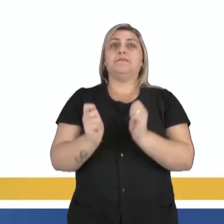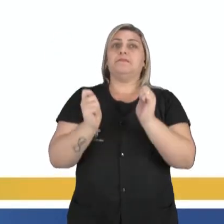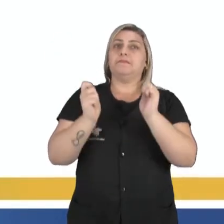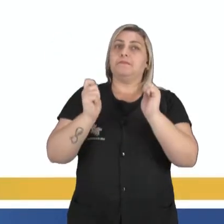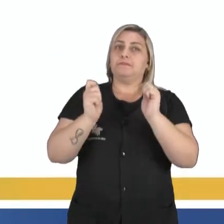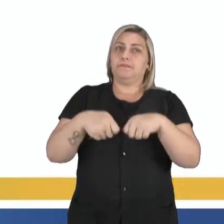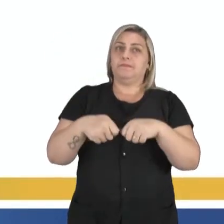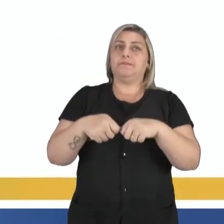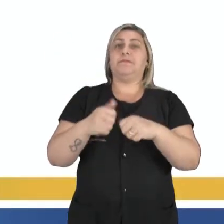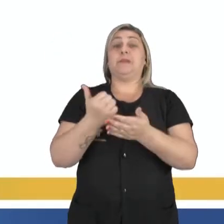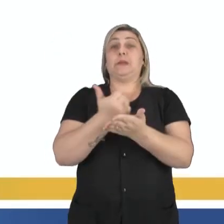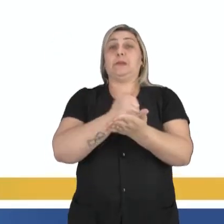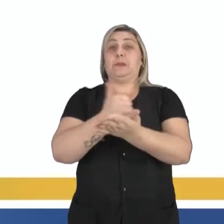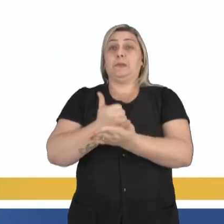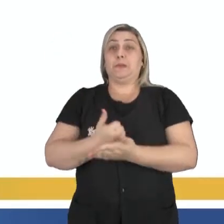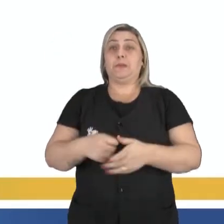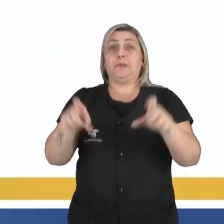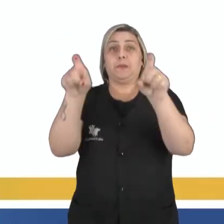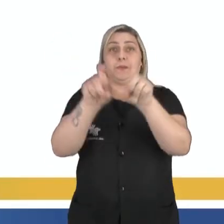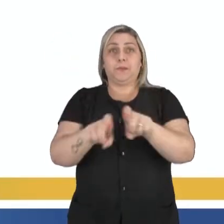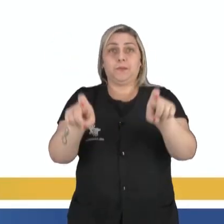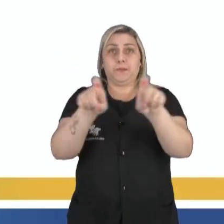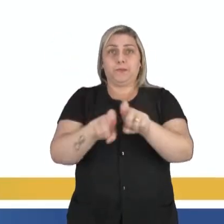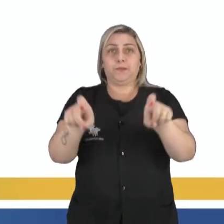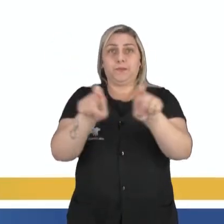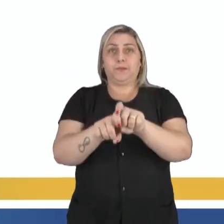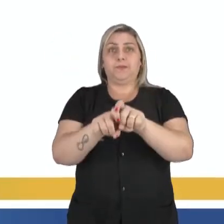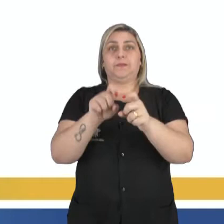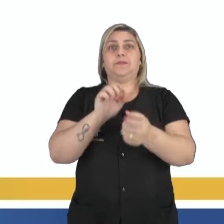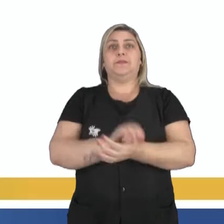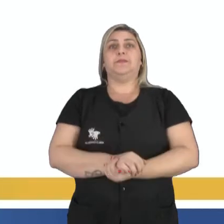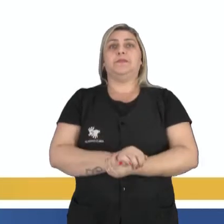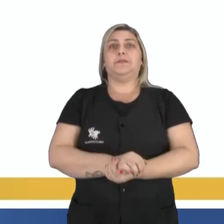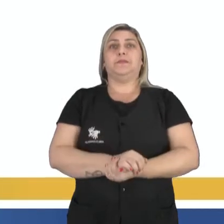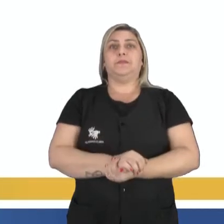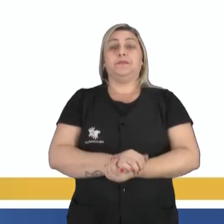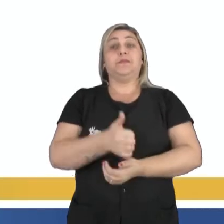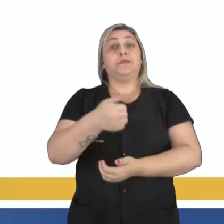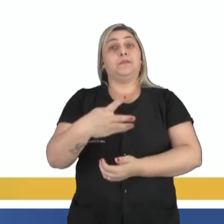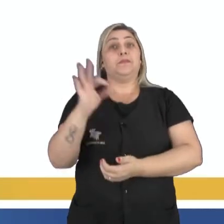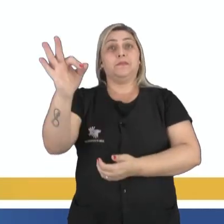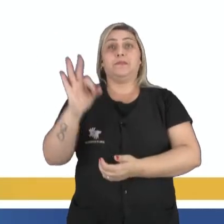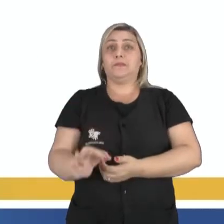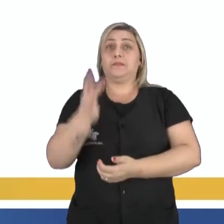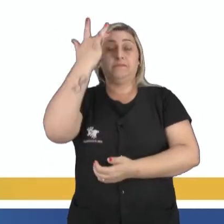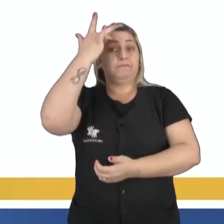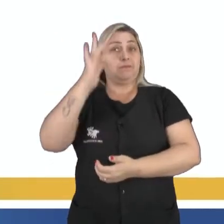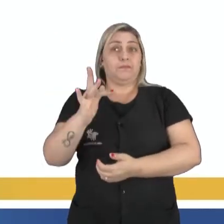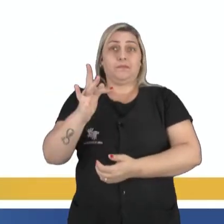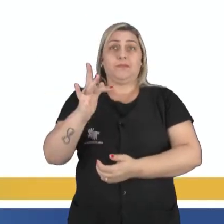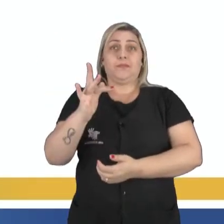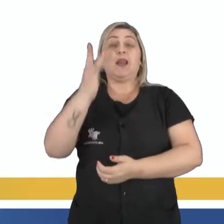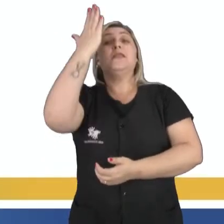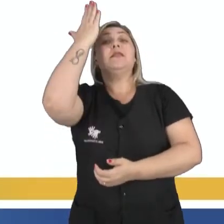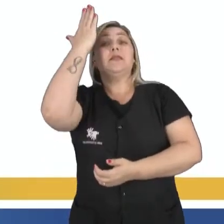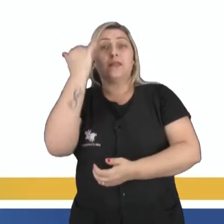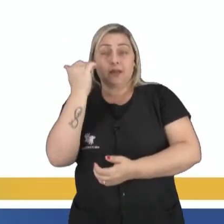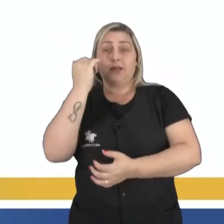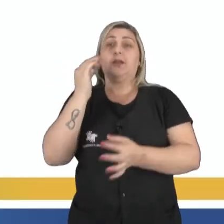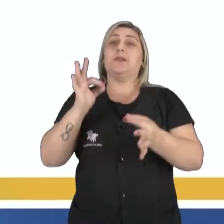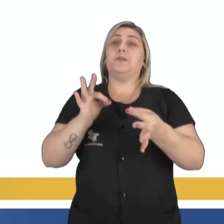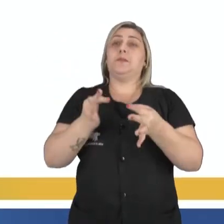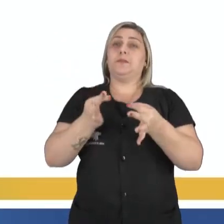66% são capazes de operar jogos de computador. 14% sabem amarrar o